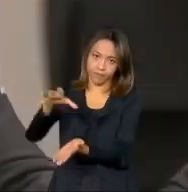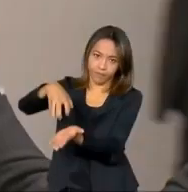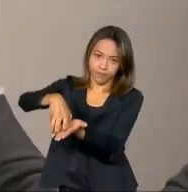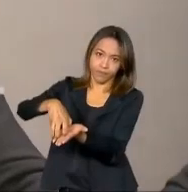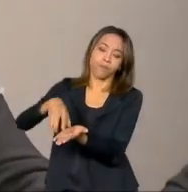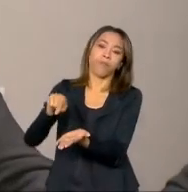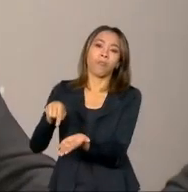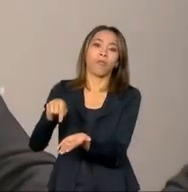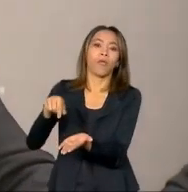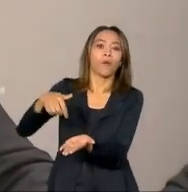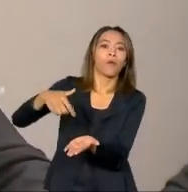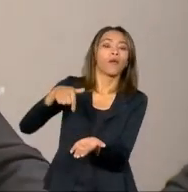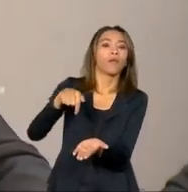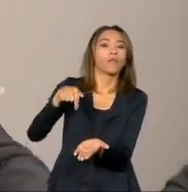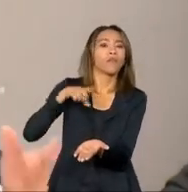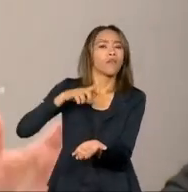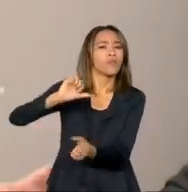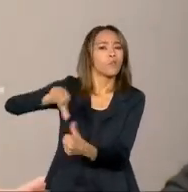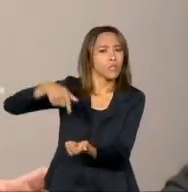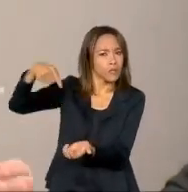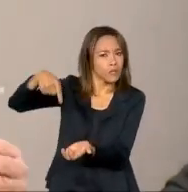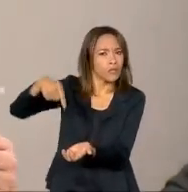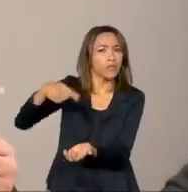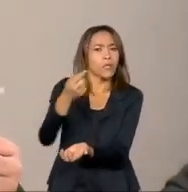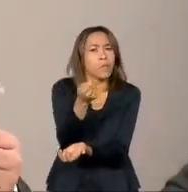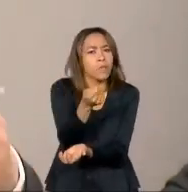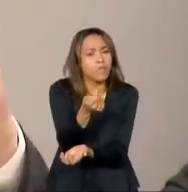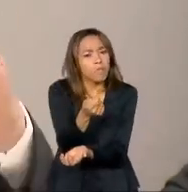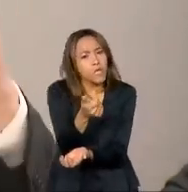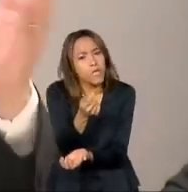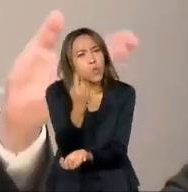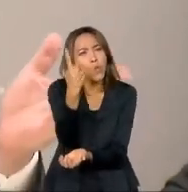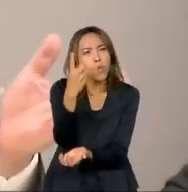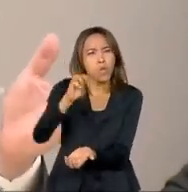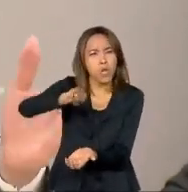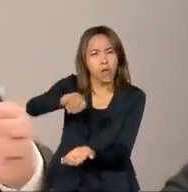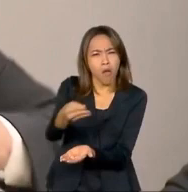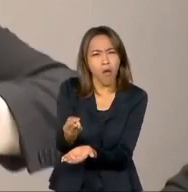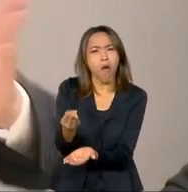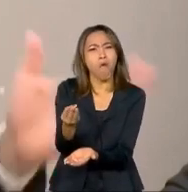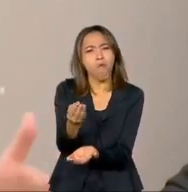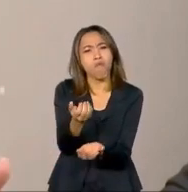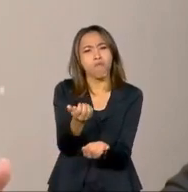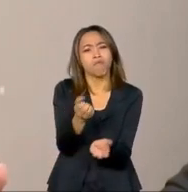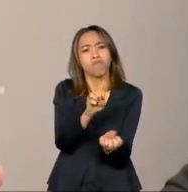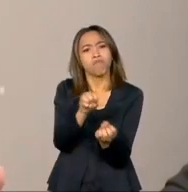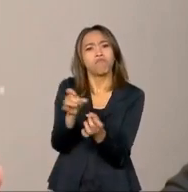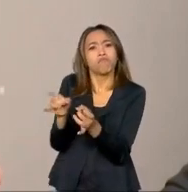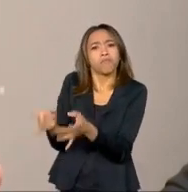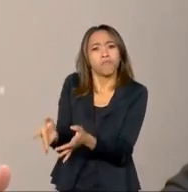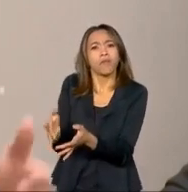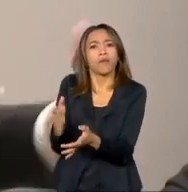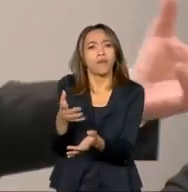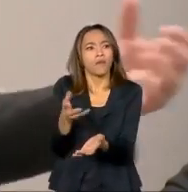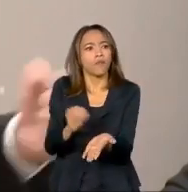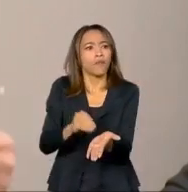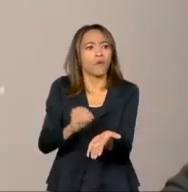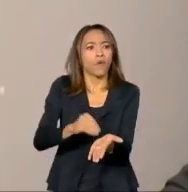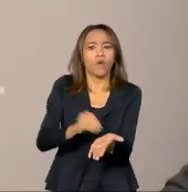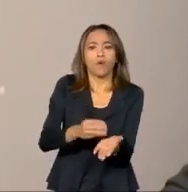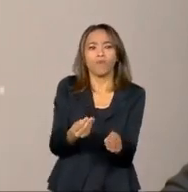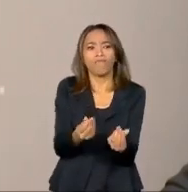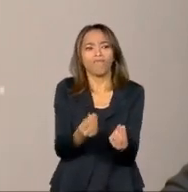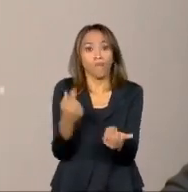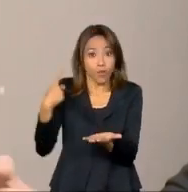nós deixamos os pequenos recursos, valores até 1 milhão e pouco, ficaram sem poder ter recurso. E ficou combinado com